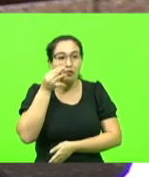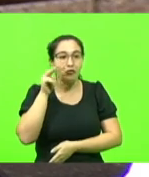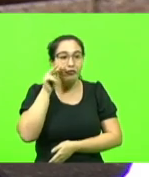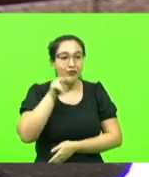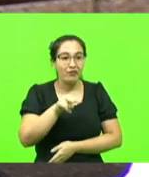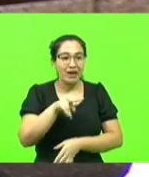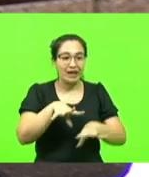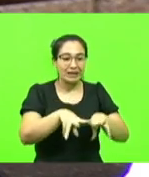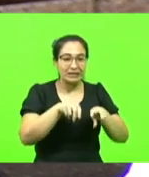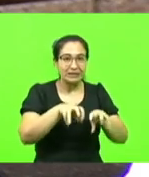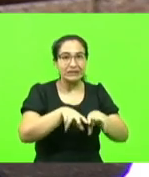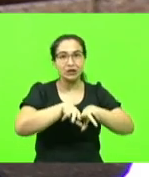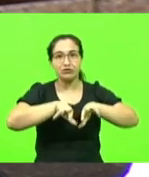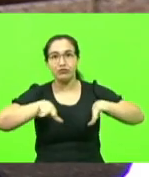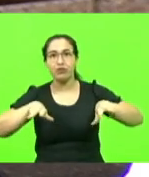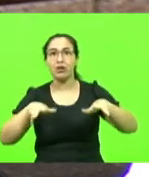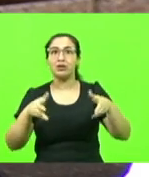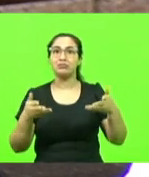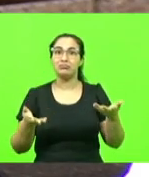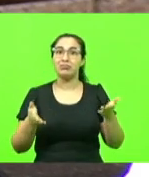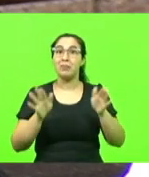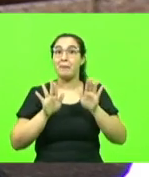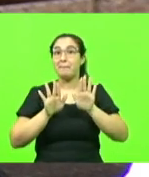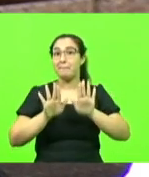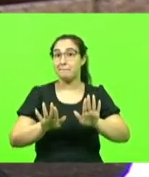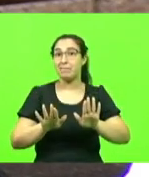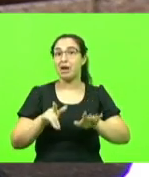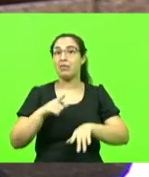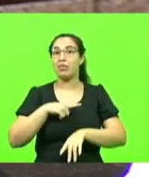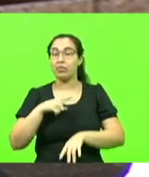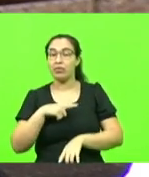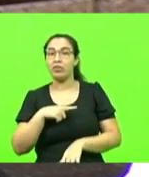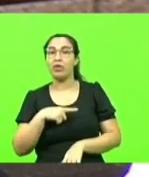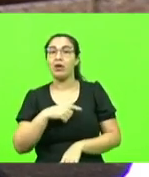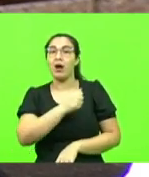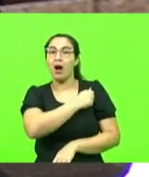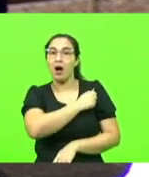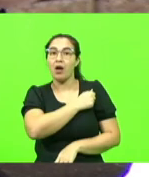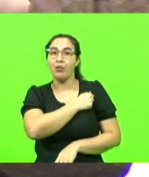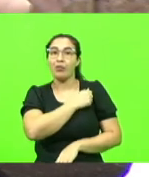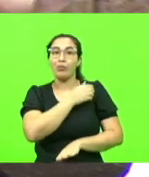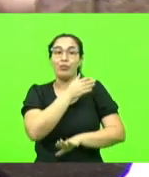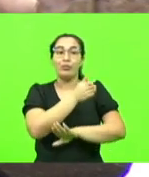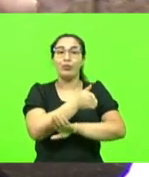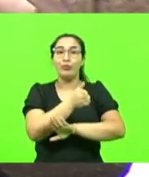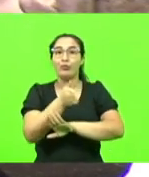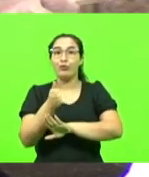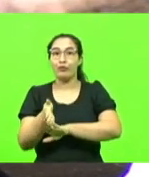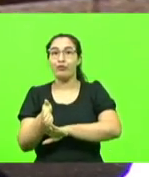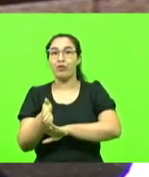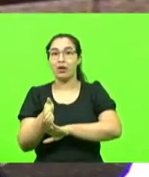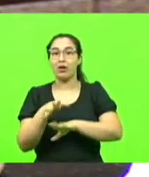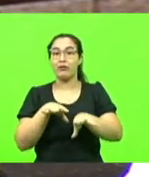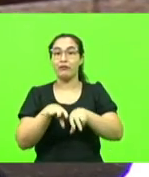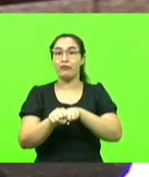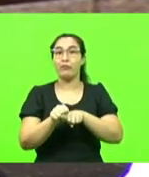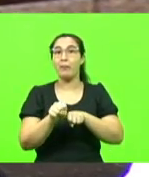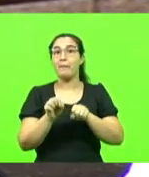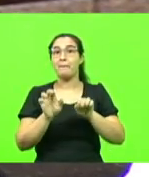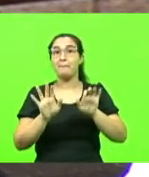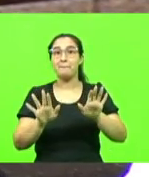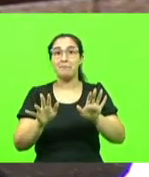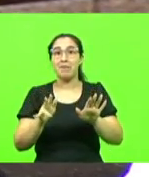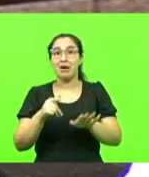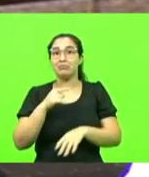na massa. Por outro lado, nós temos alunos que estão se encaminhando para a formatura sem terem podido